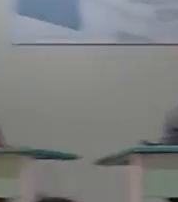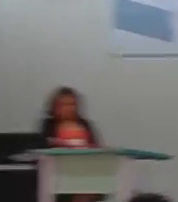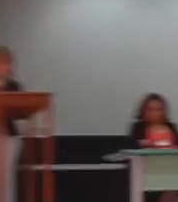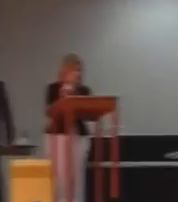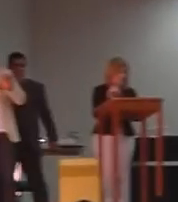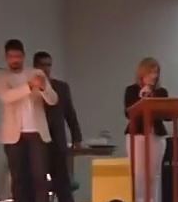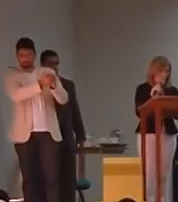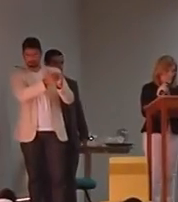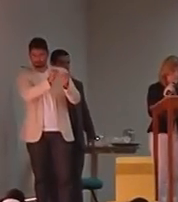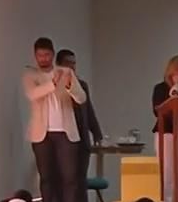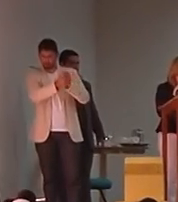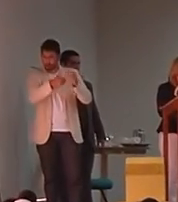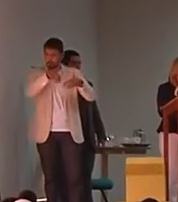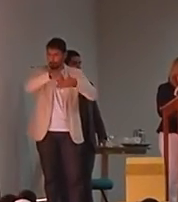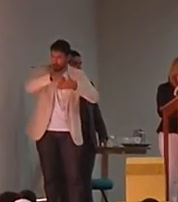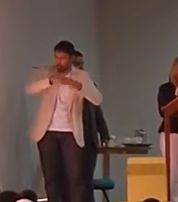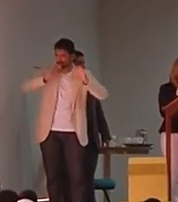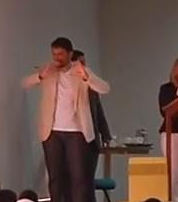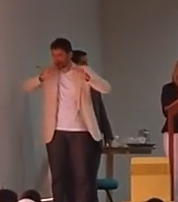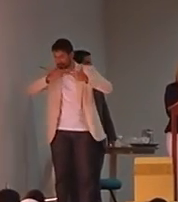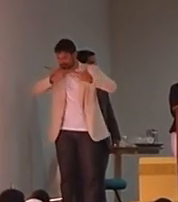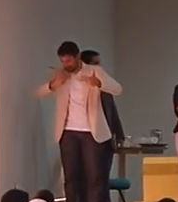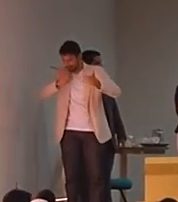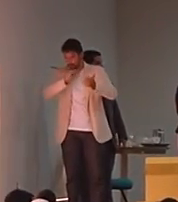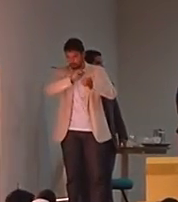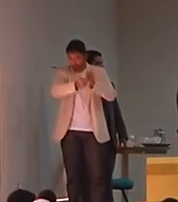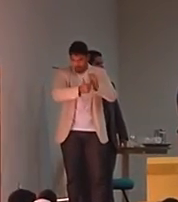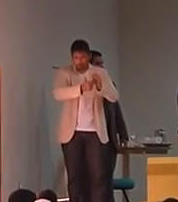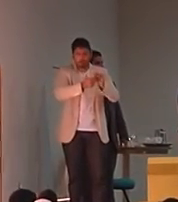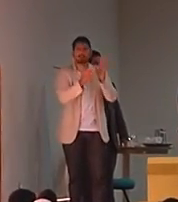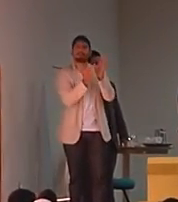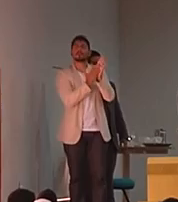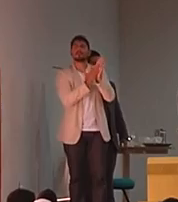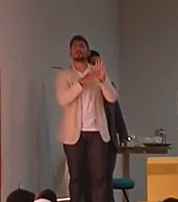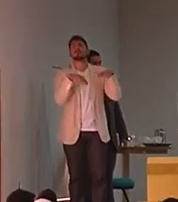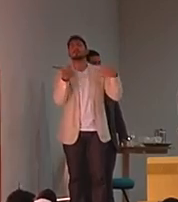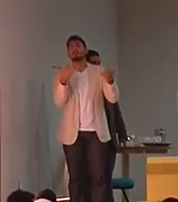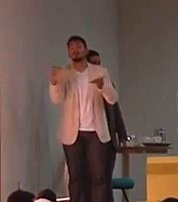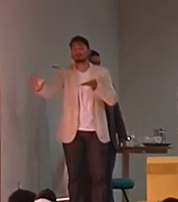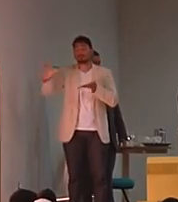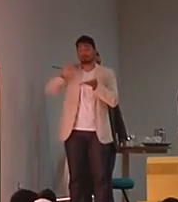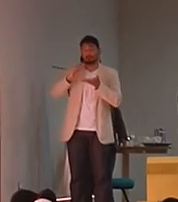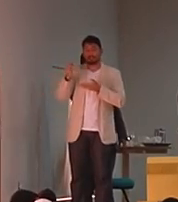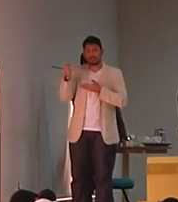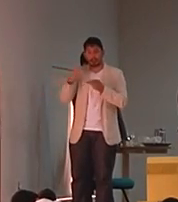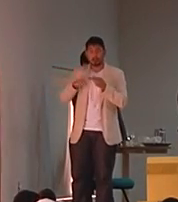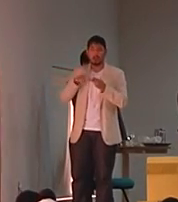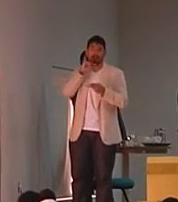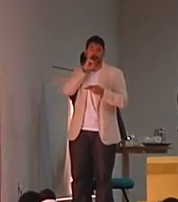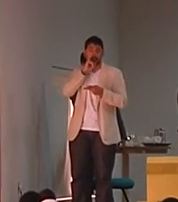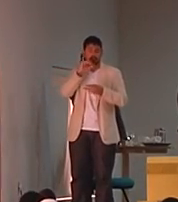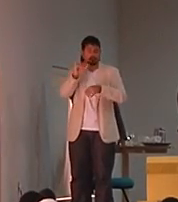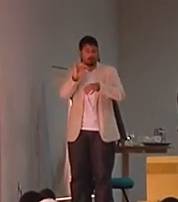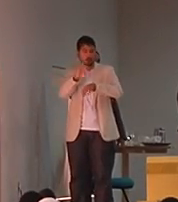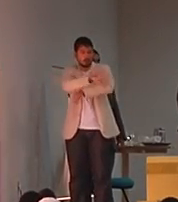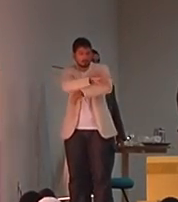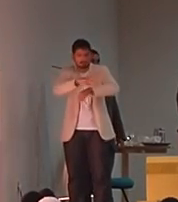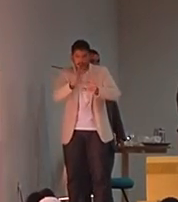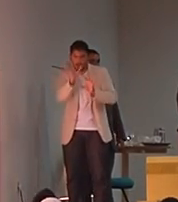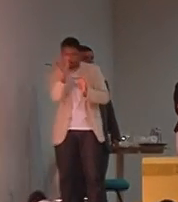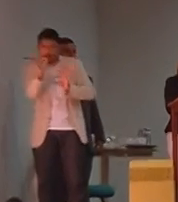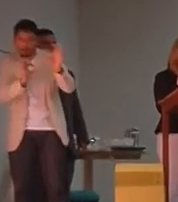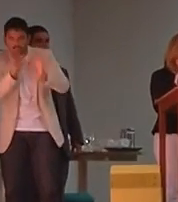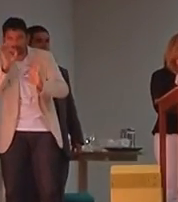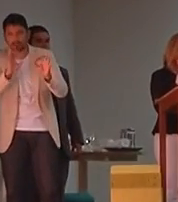Instituto Federal de Pernambuco, qual a proposta de vocês para o investimento em infraestrutura, gestão do